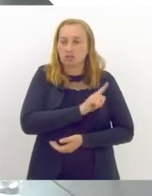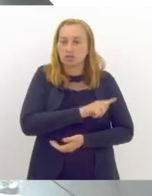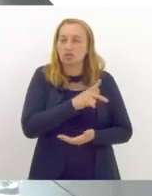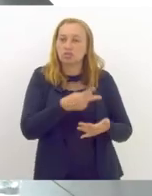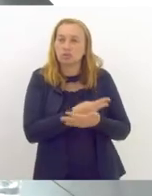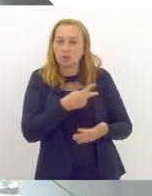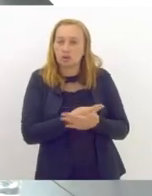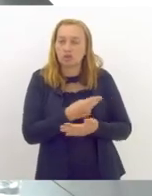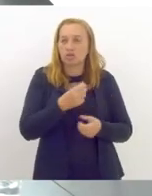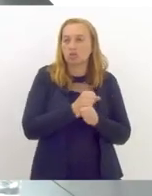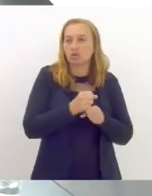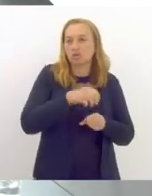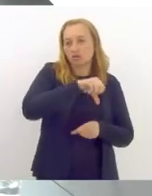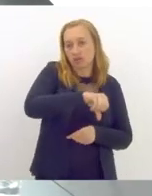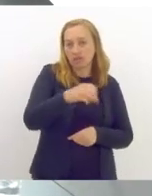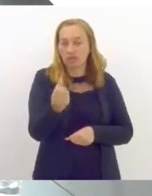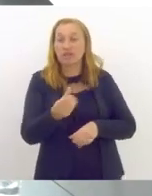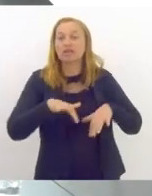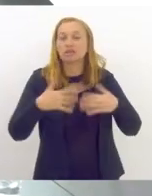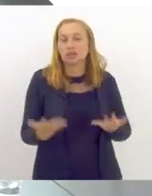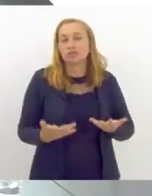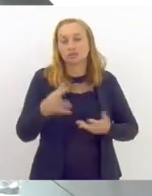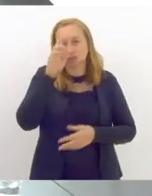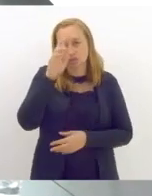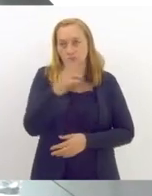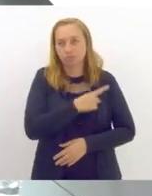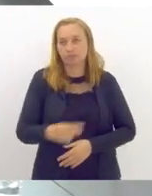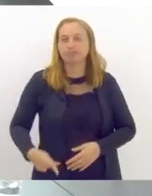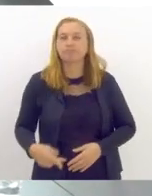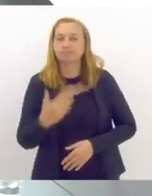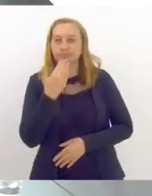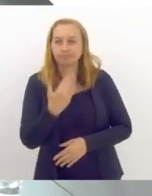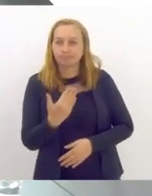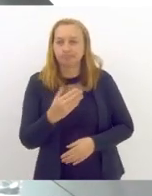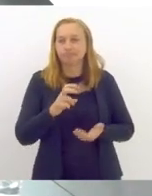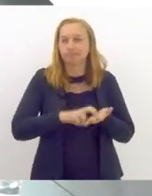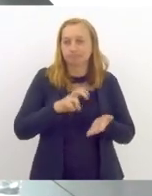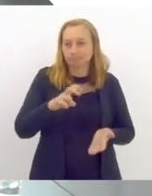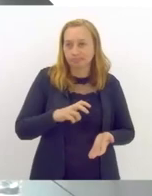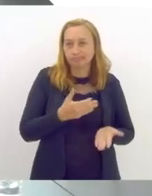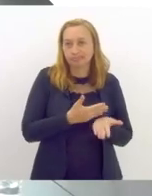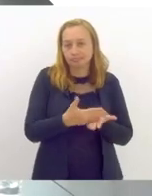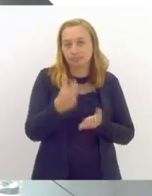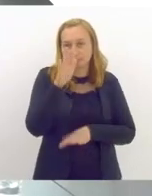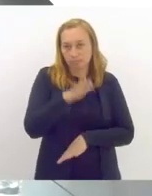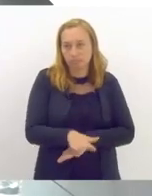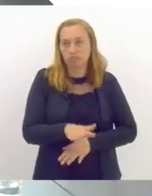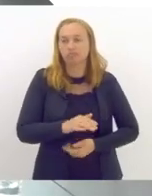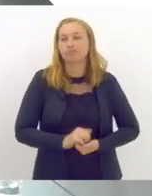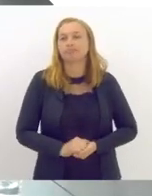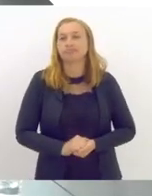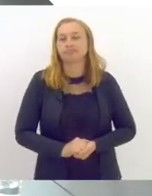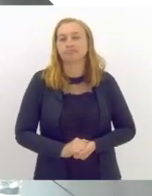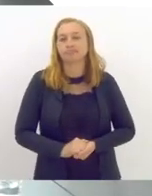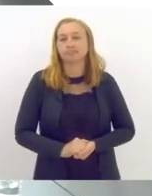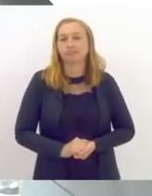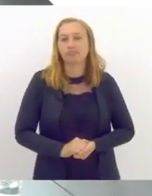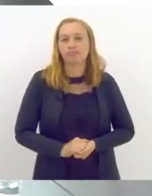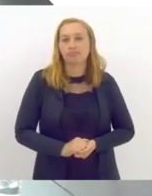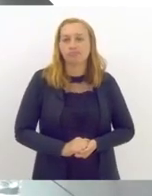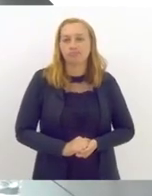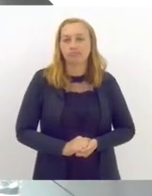no ano de 96 então Presidente o que eu sugeria nessa manhã nesse início de tarde é que a